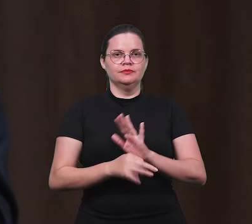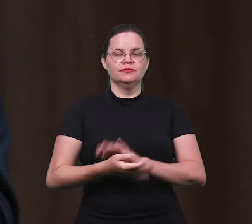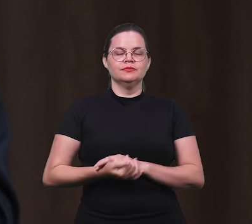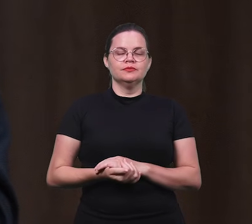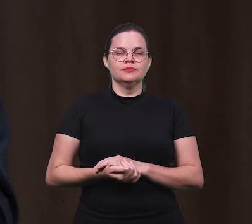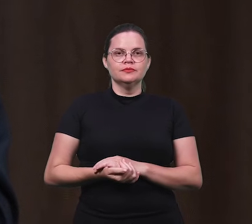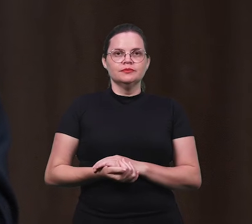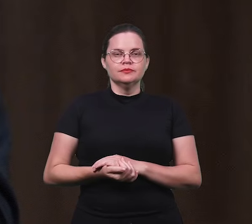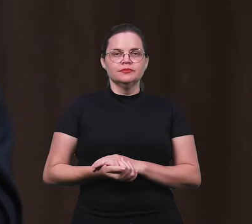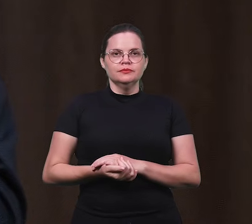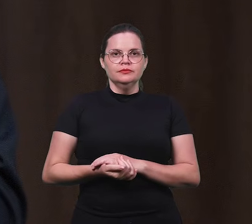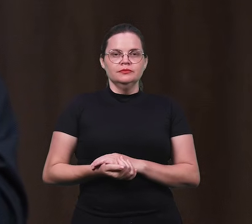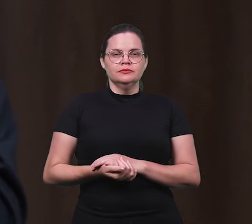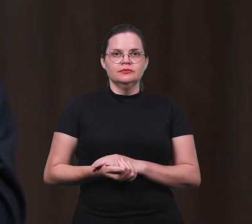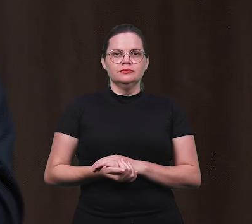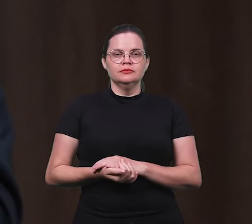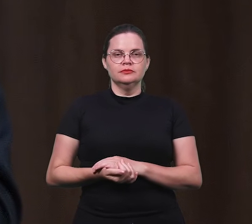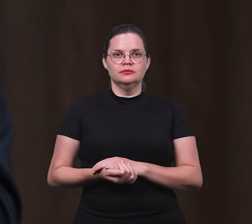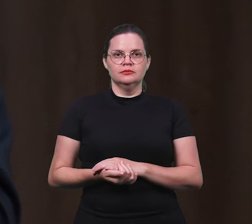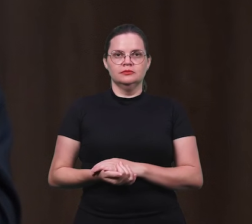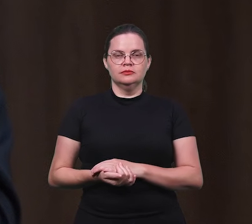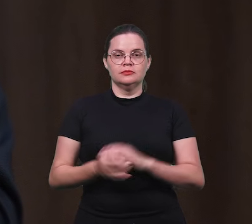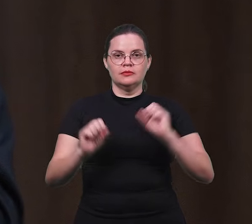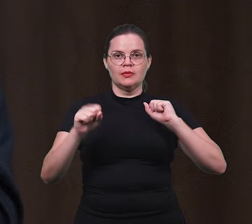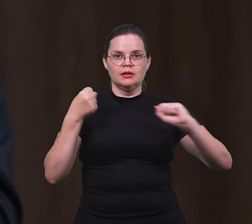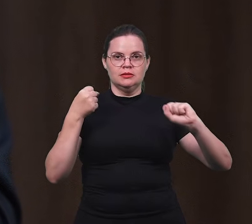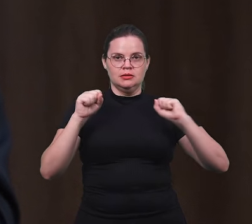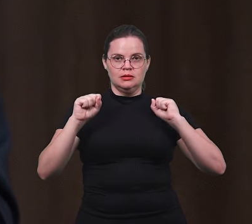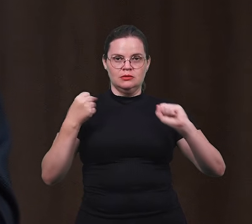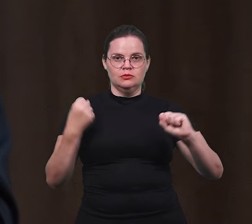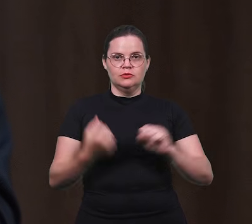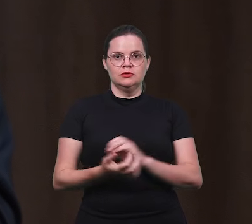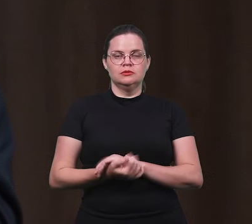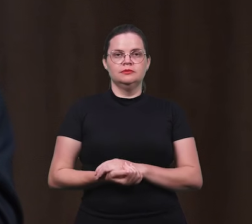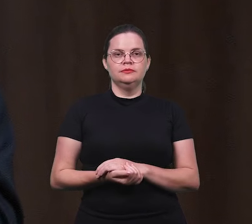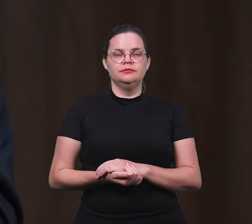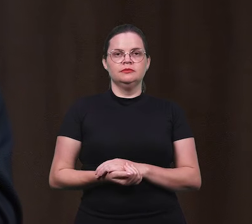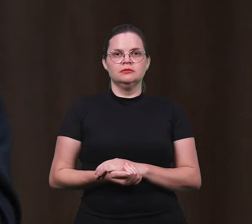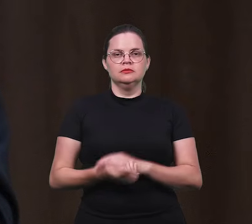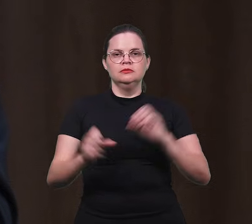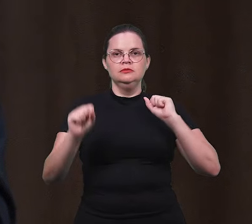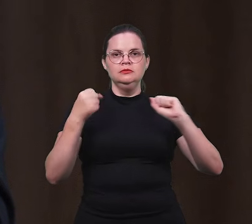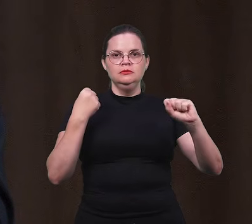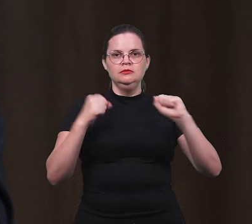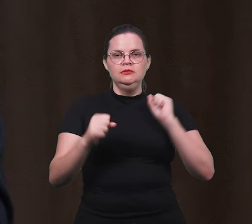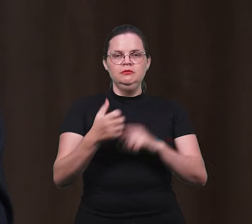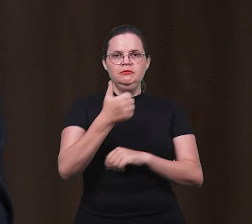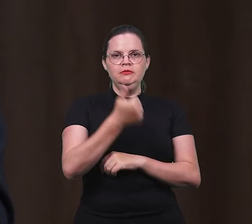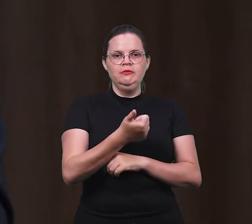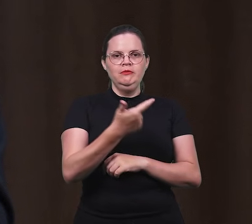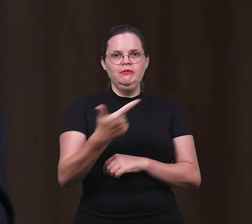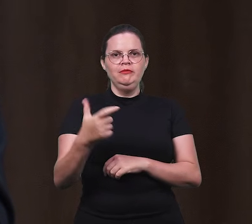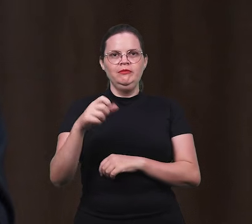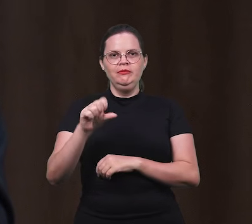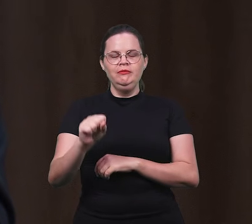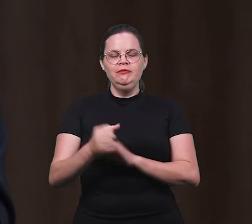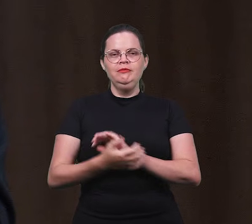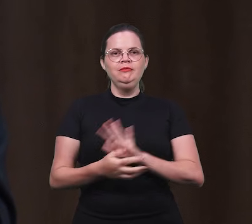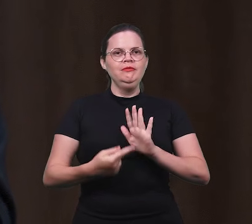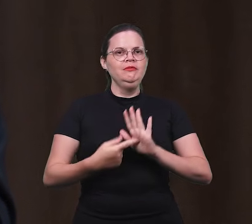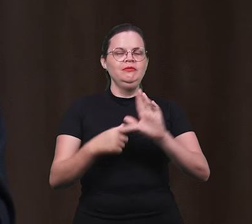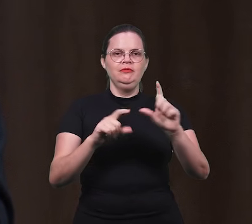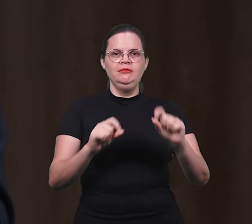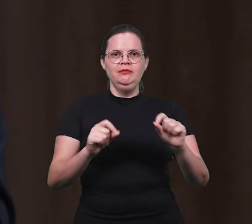conforme anunciado no título, está no livro dos Salmos, o Salmo